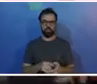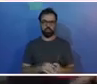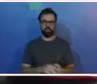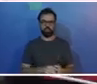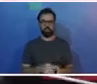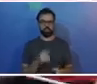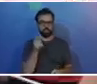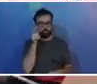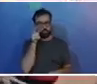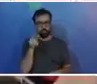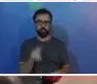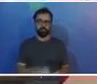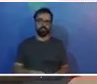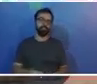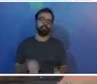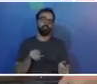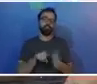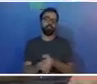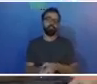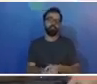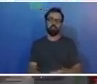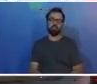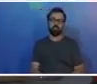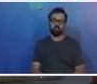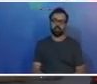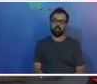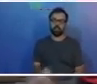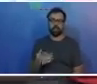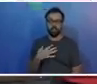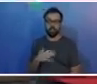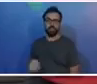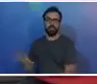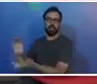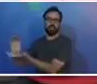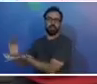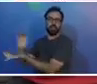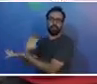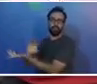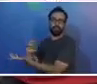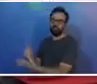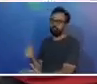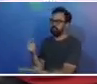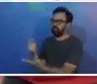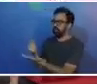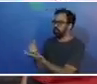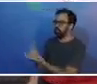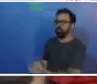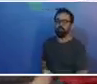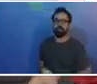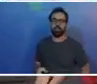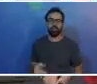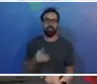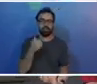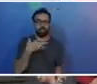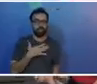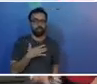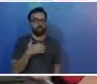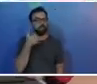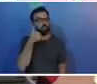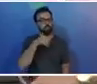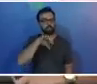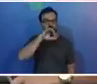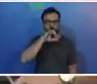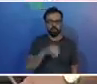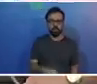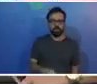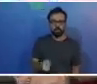Adriana, olha o Pedrinho aqui de novo. Quando eu ganho dinheiro, a minha mãe fica me controlando para eu não gastar tudo à